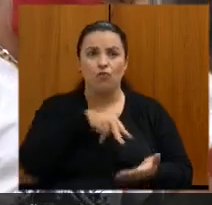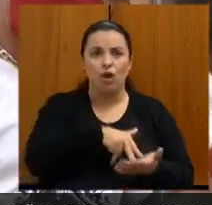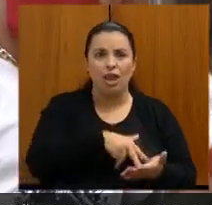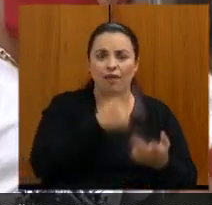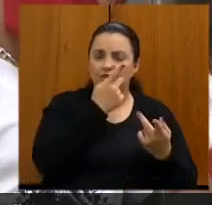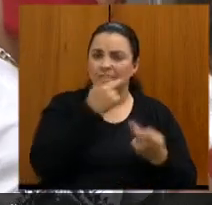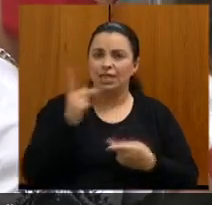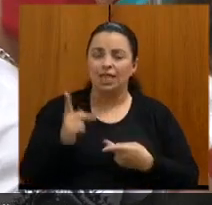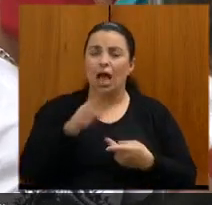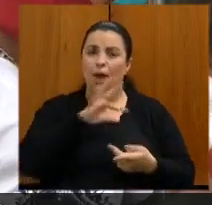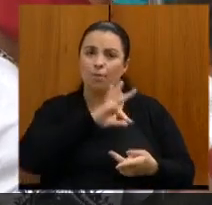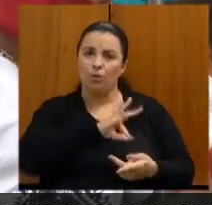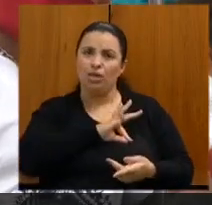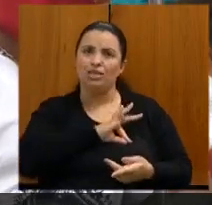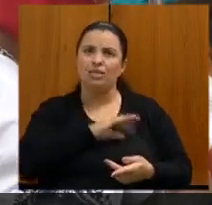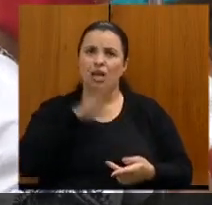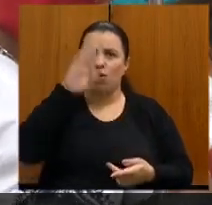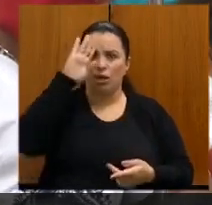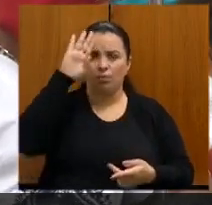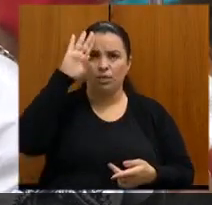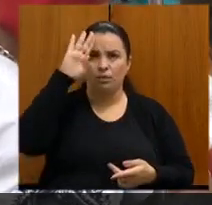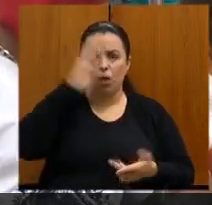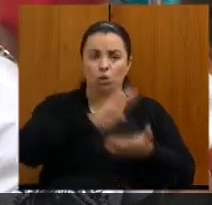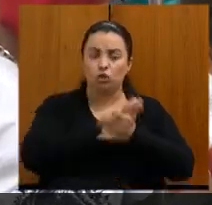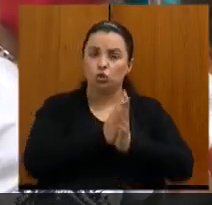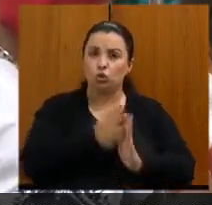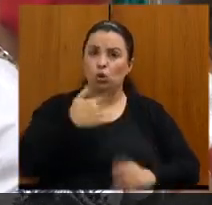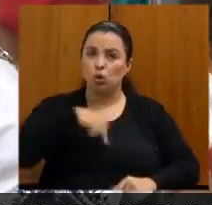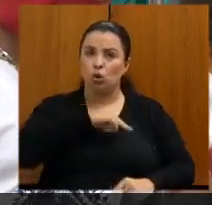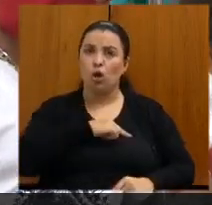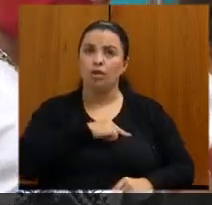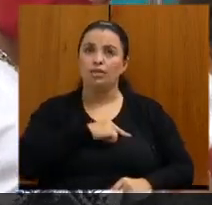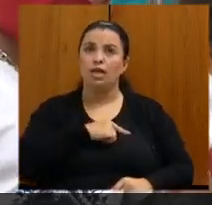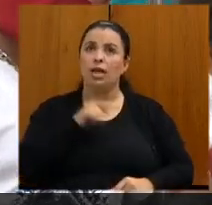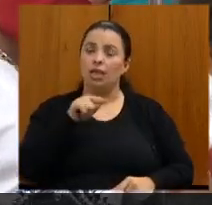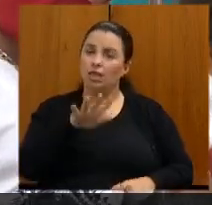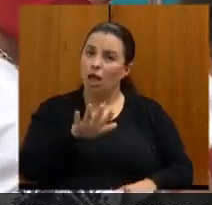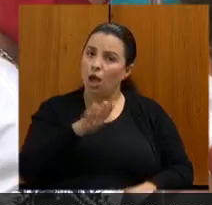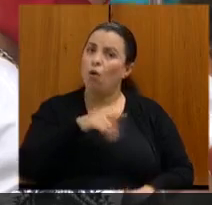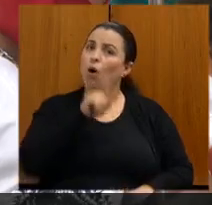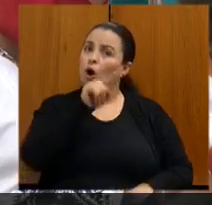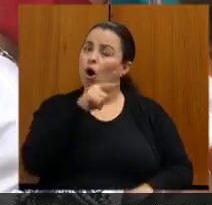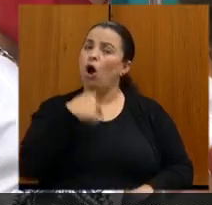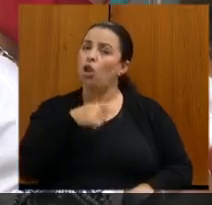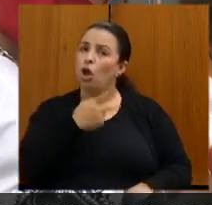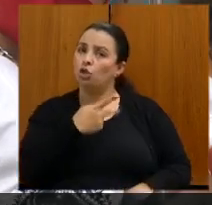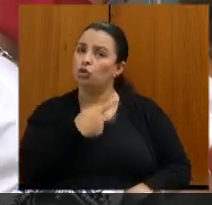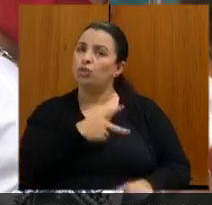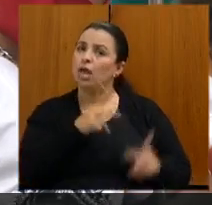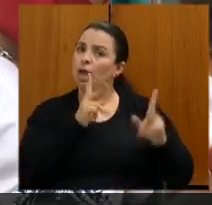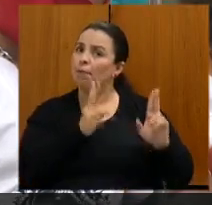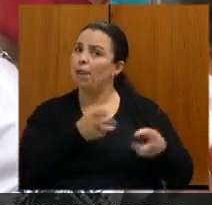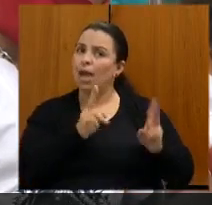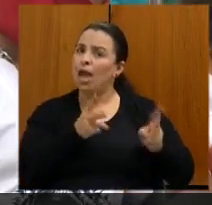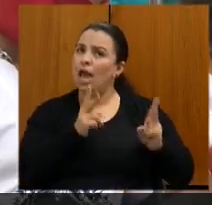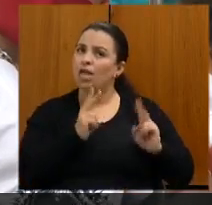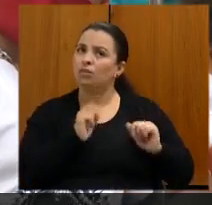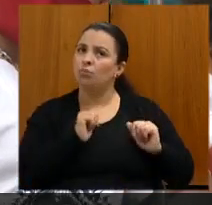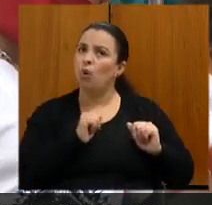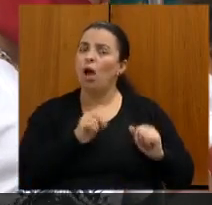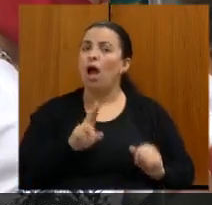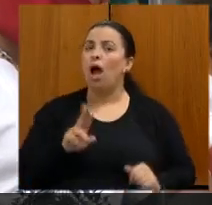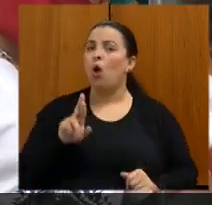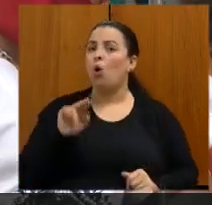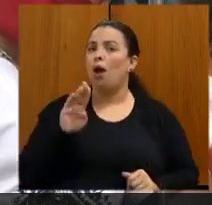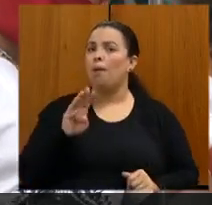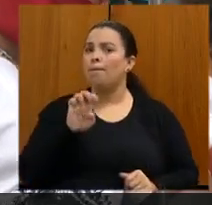guarda municipal Então minha minha companheira nós estamos na mesma nessa cidade sua então eles não tem que vender albel